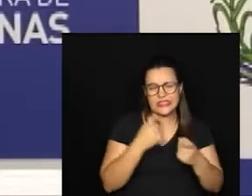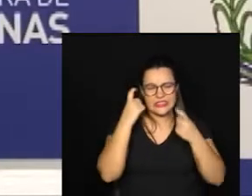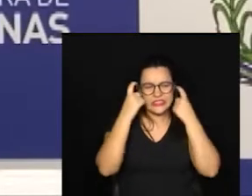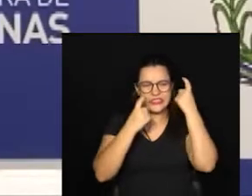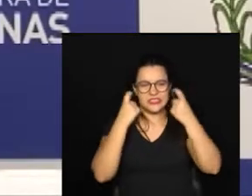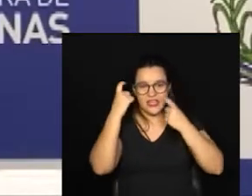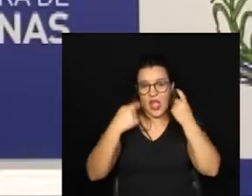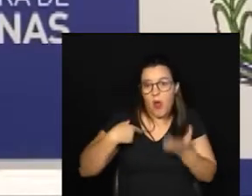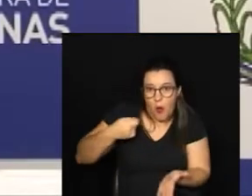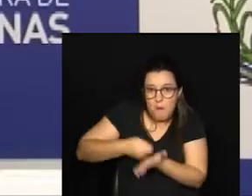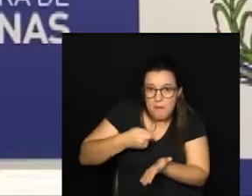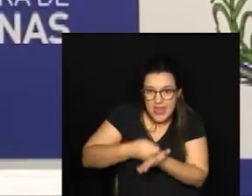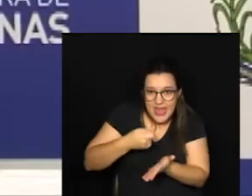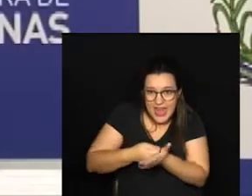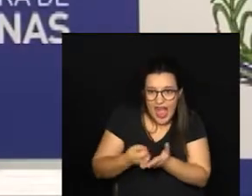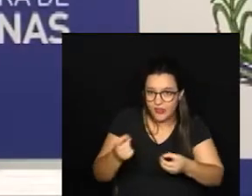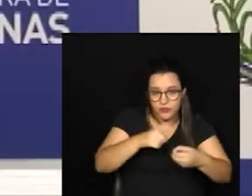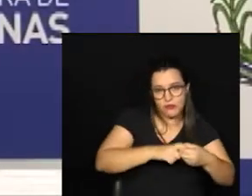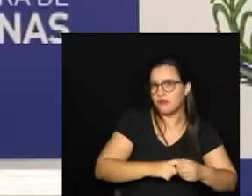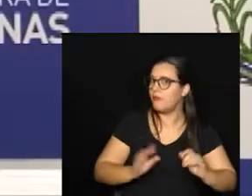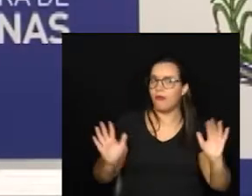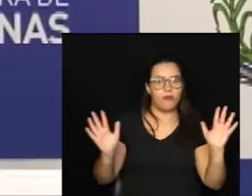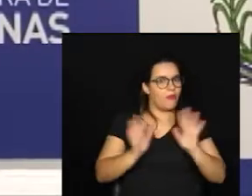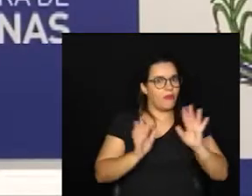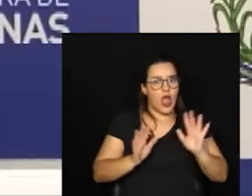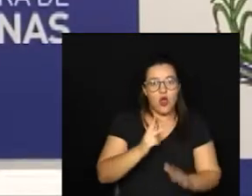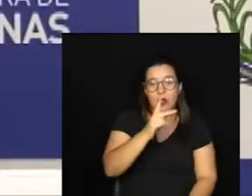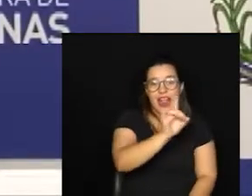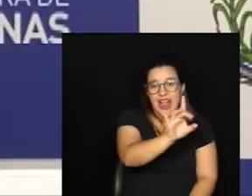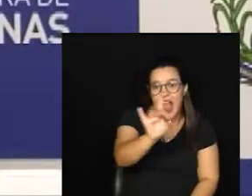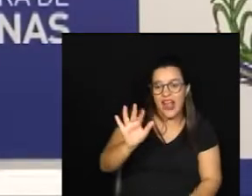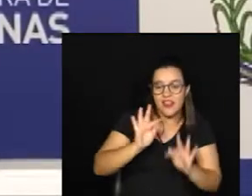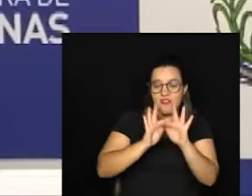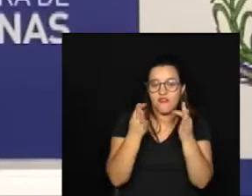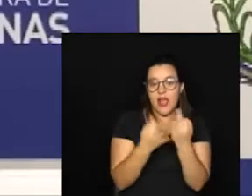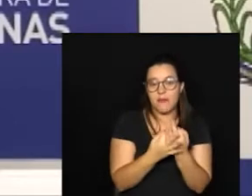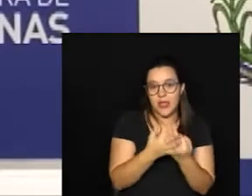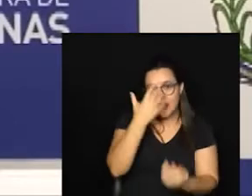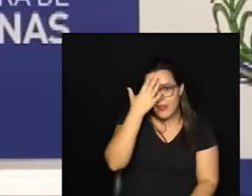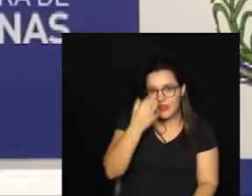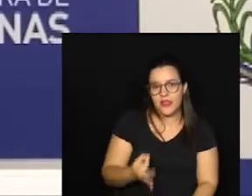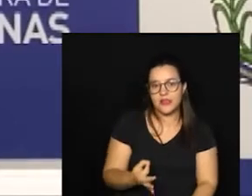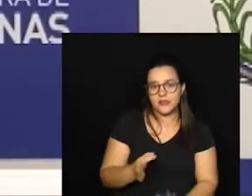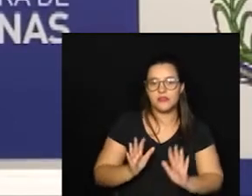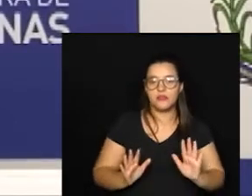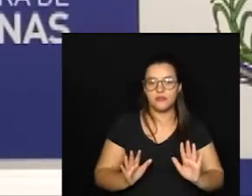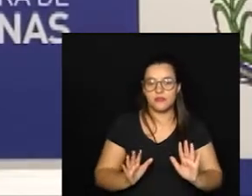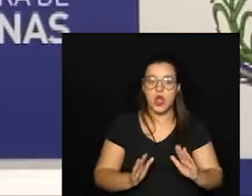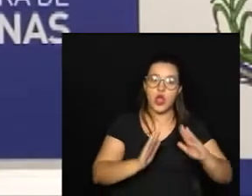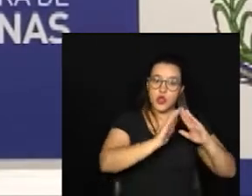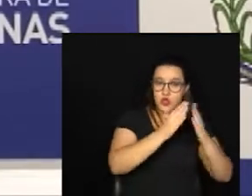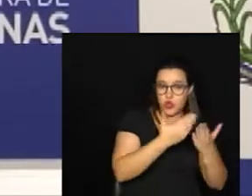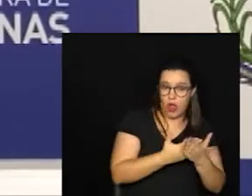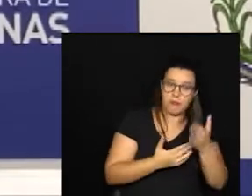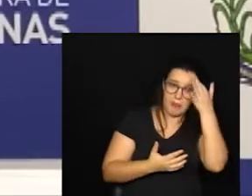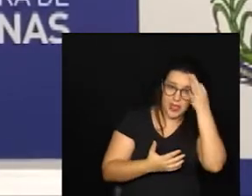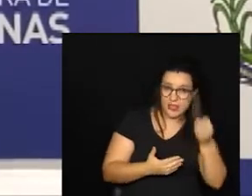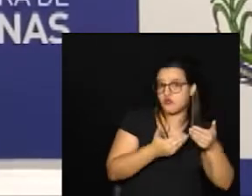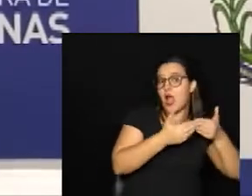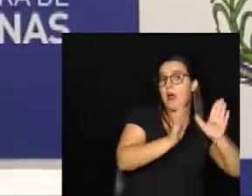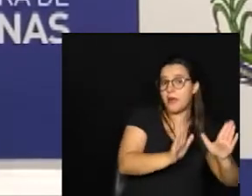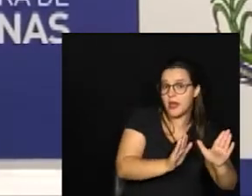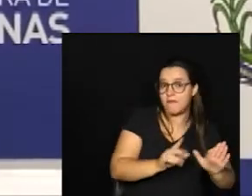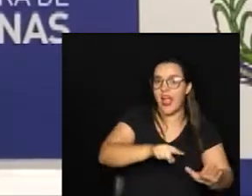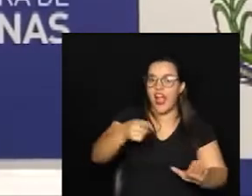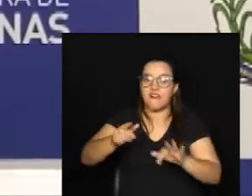sou obrigado. Não é obrigado. É facultativo dos dois lados, né? Tanto do estabelecimento